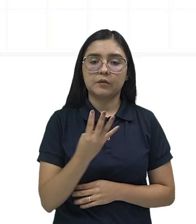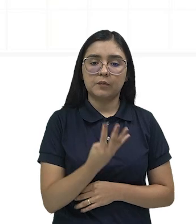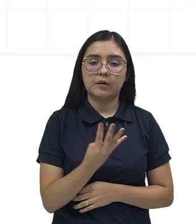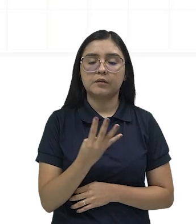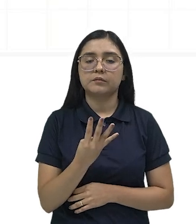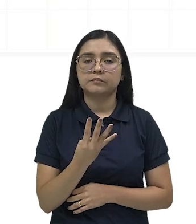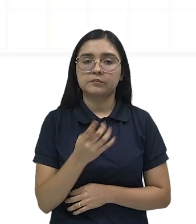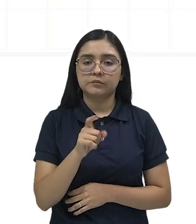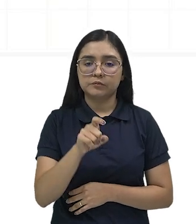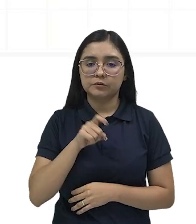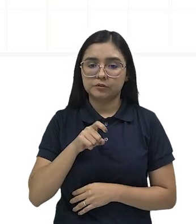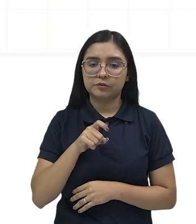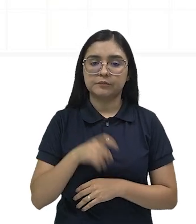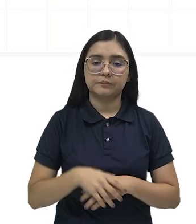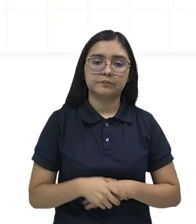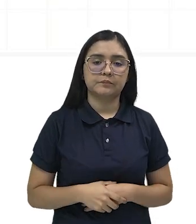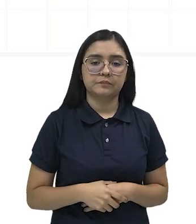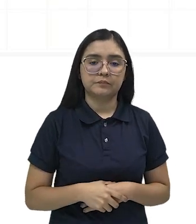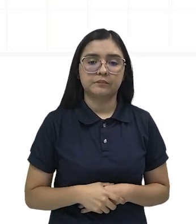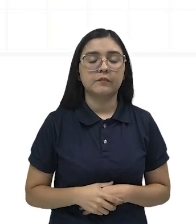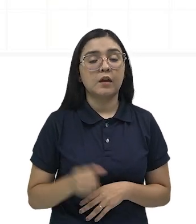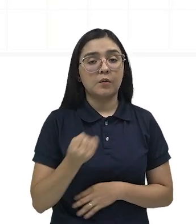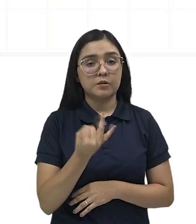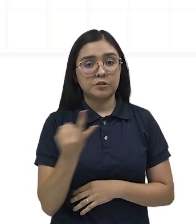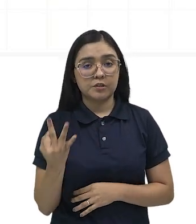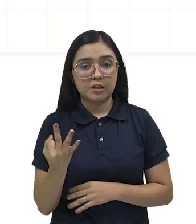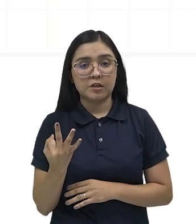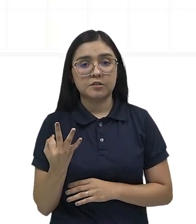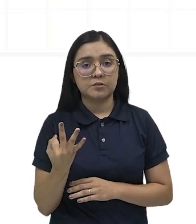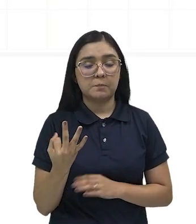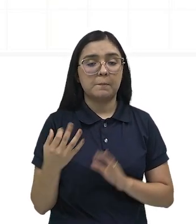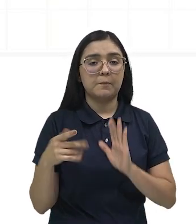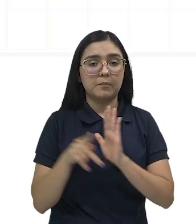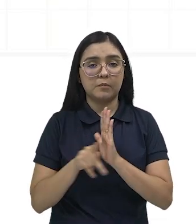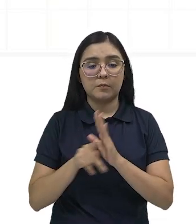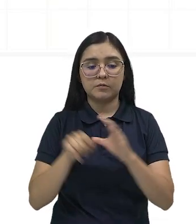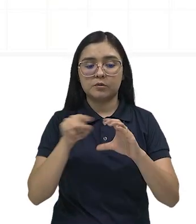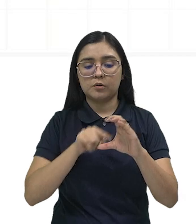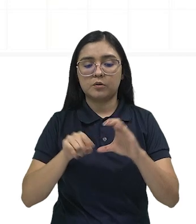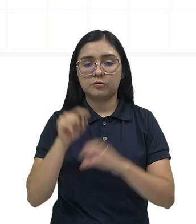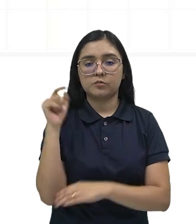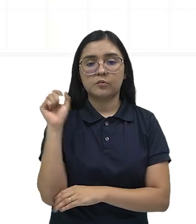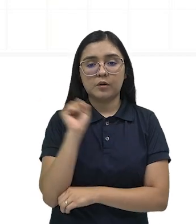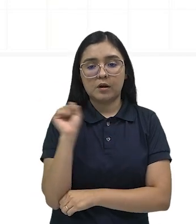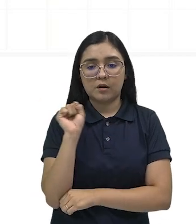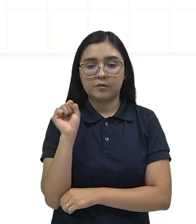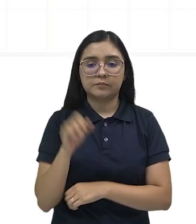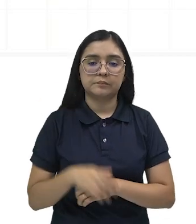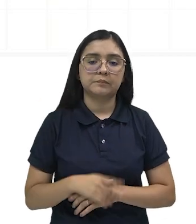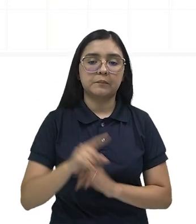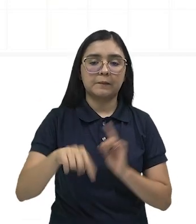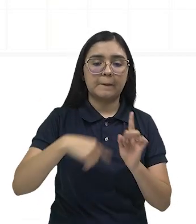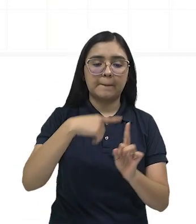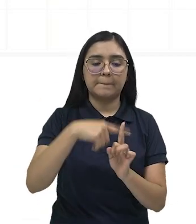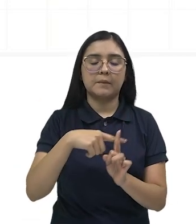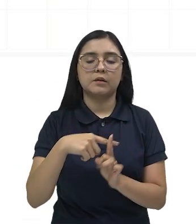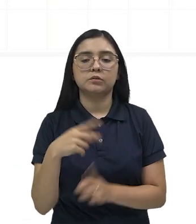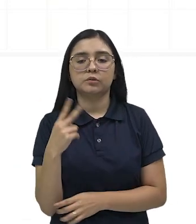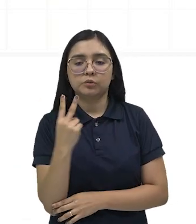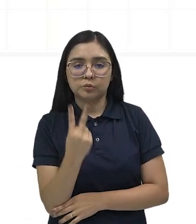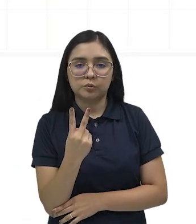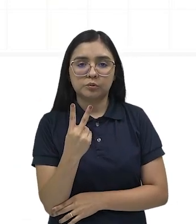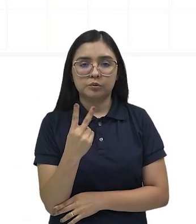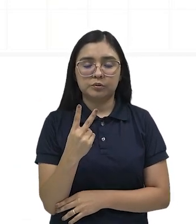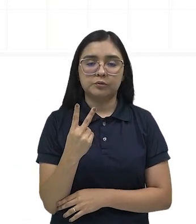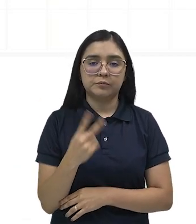4x, que é a quantidade de rodas dos carros, mais a quantidade de rodas da